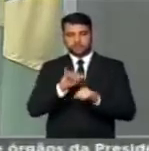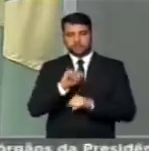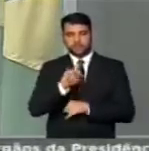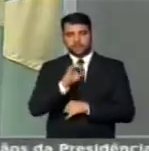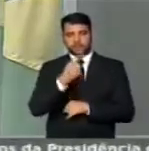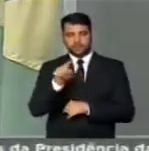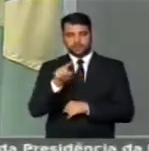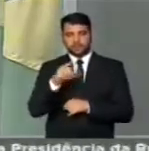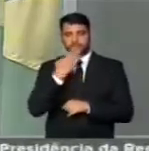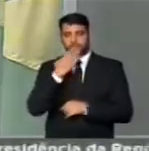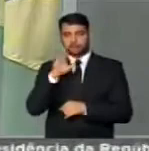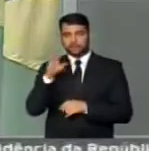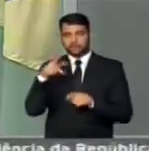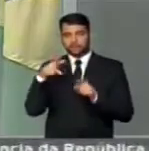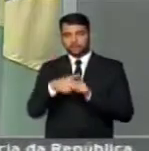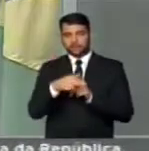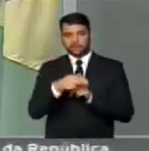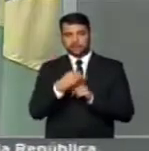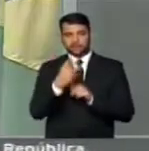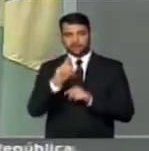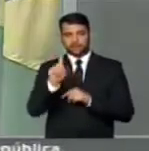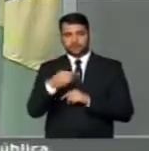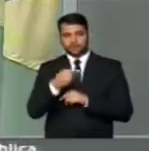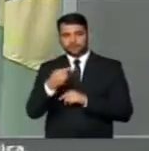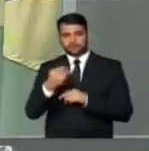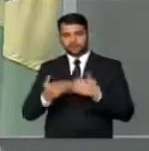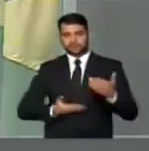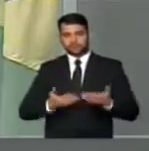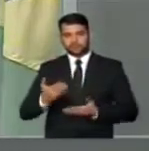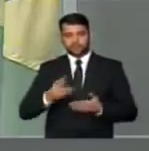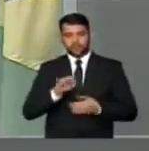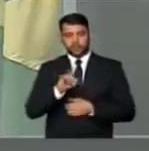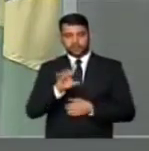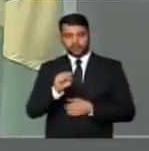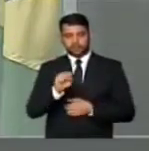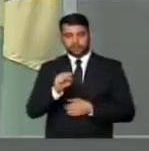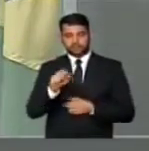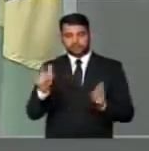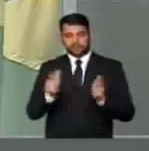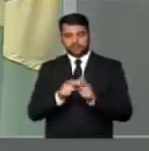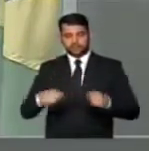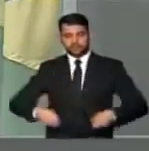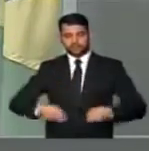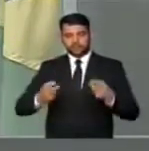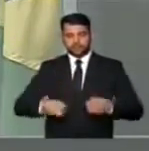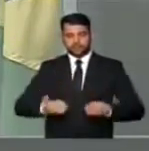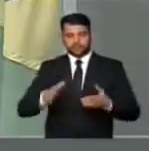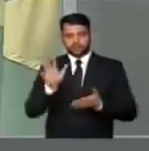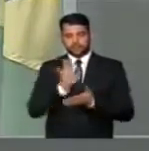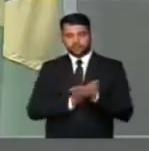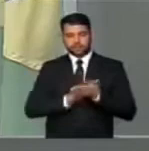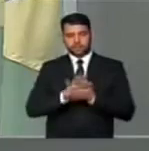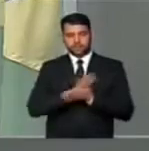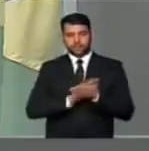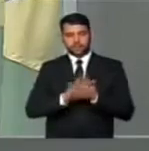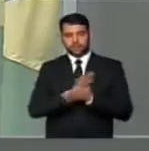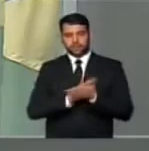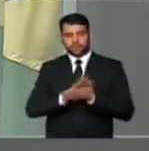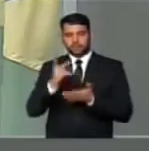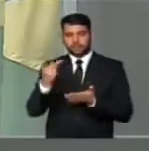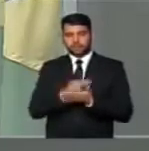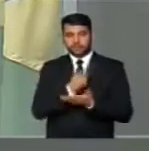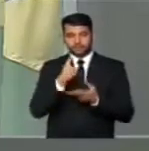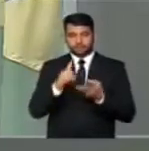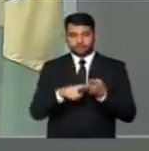inflação. Prometeu cortar 3 mil cargos para diminuir os gastos. Nada disto